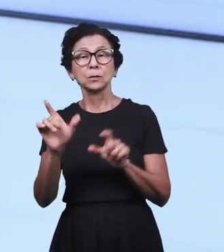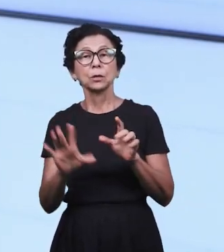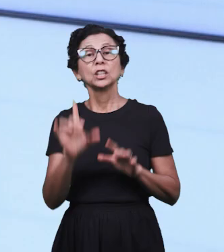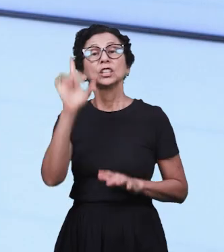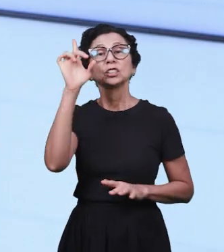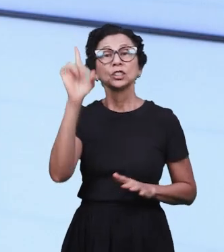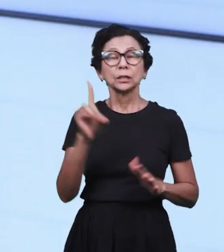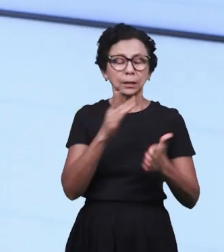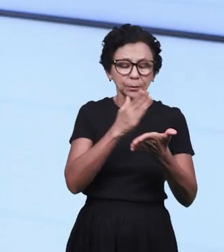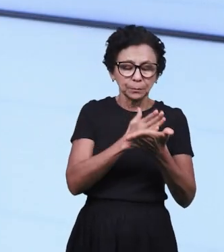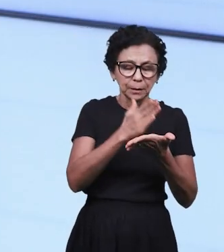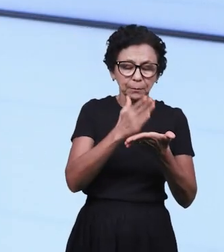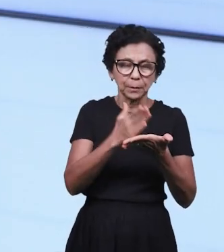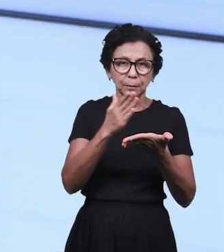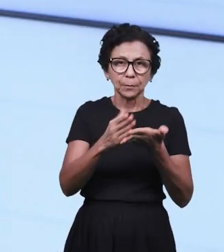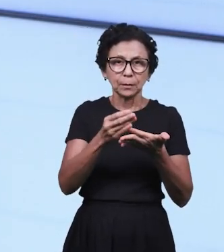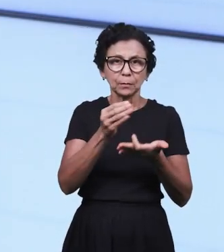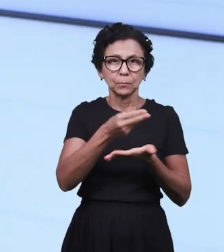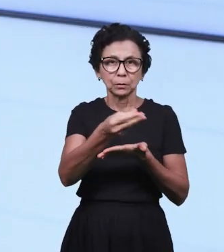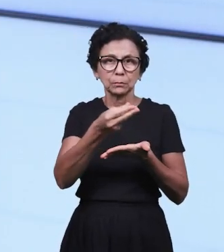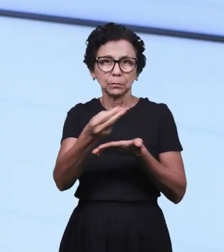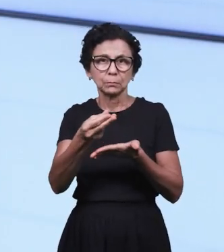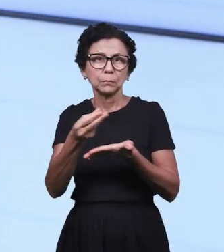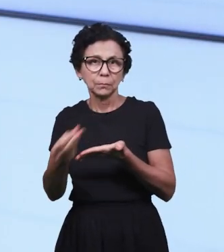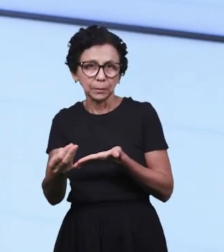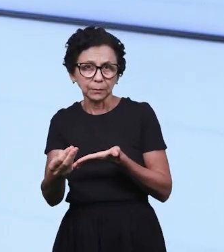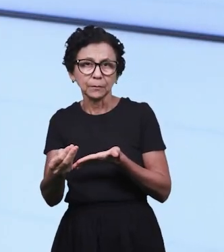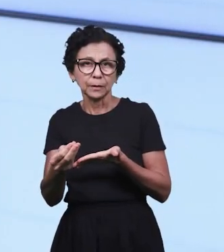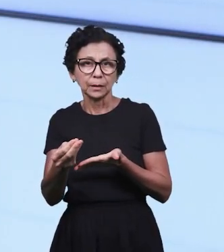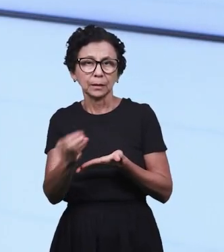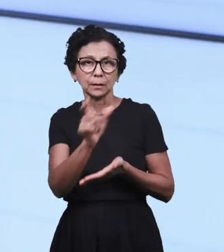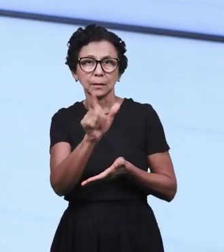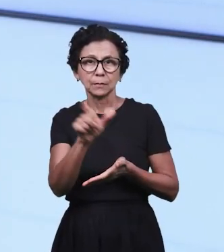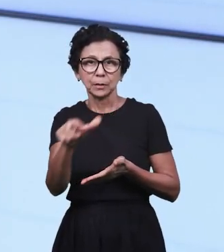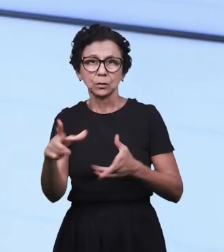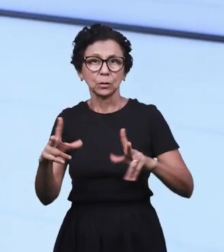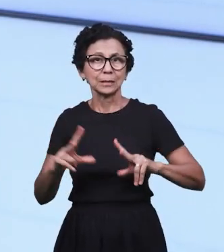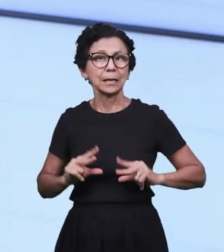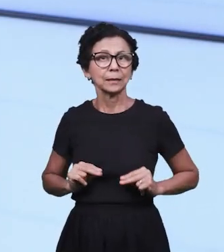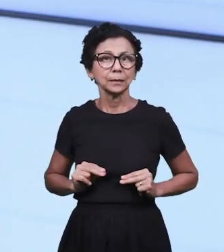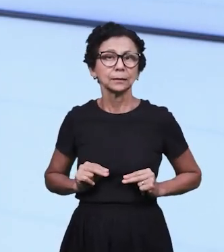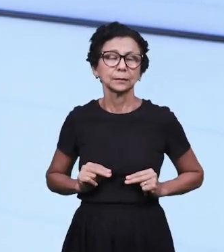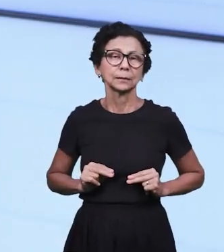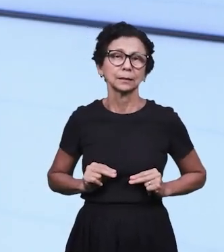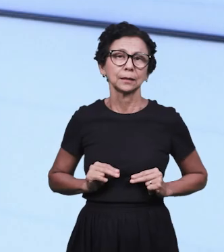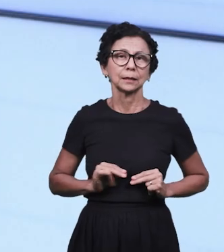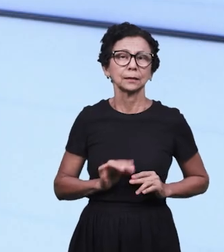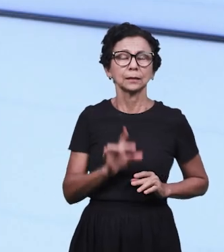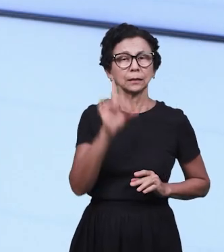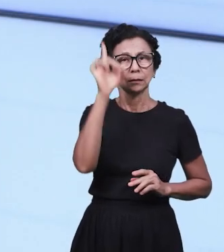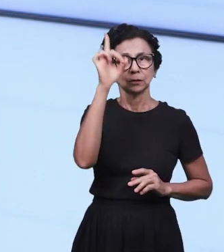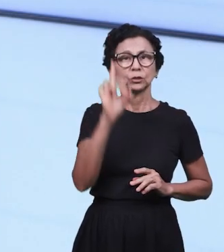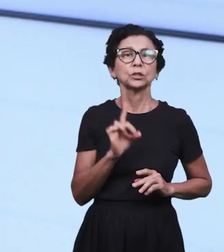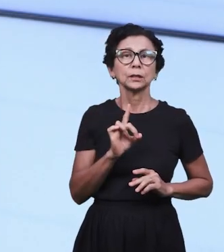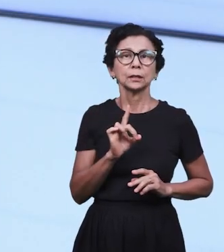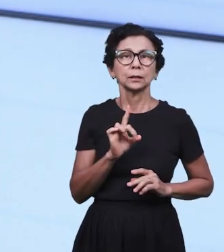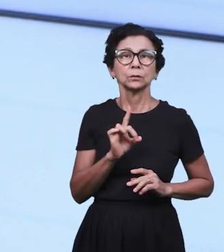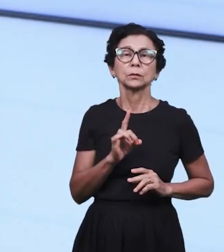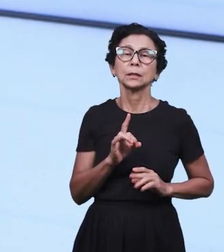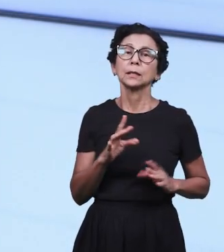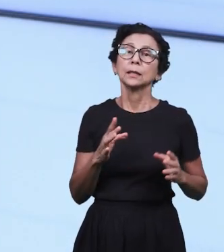a distribuição desses bens para os herdeiros. É bom, assim, destacar que